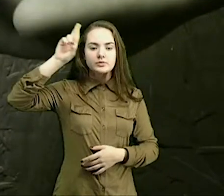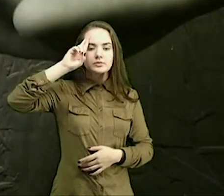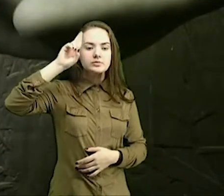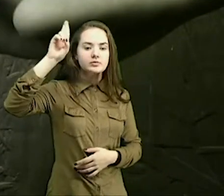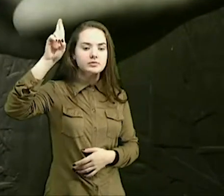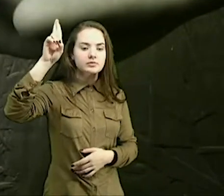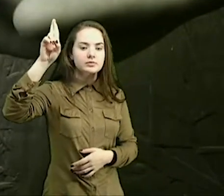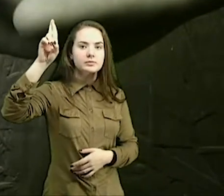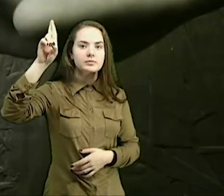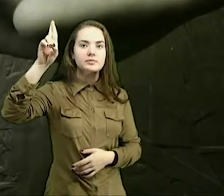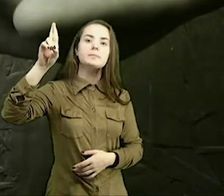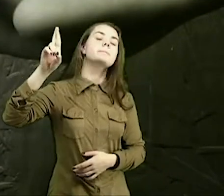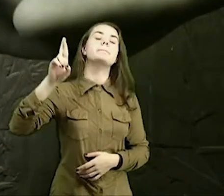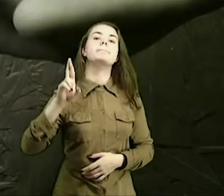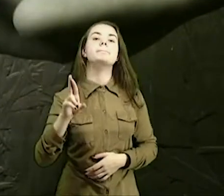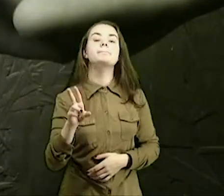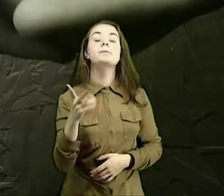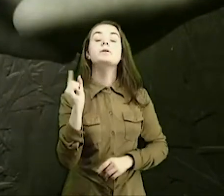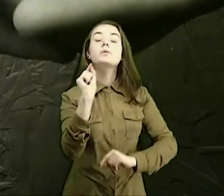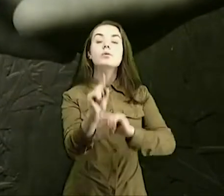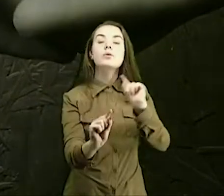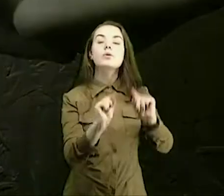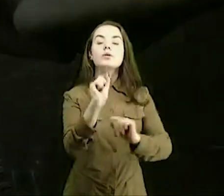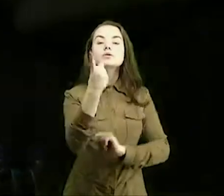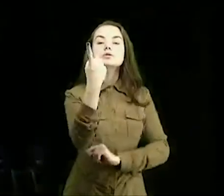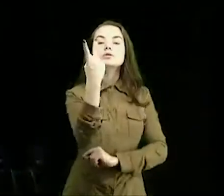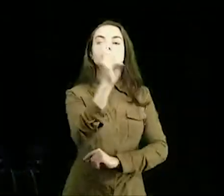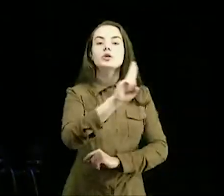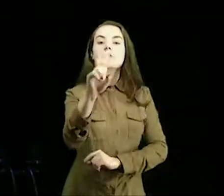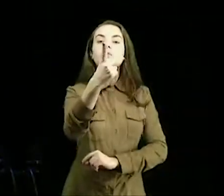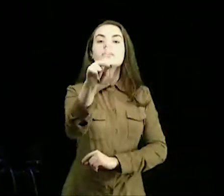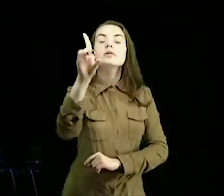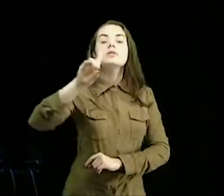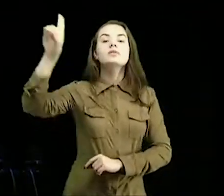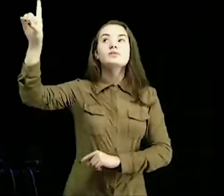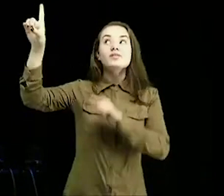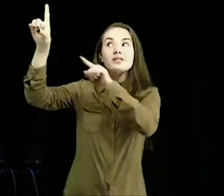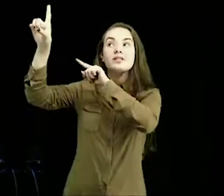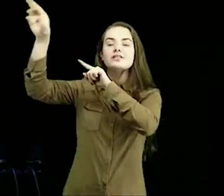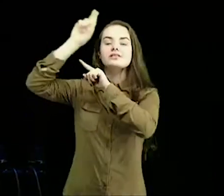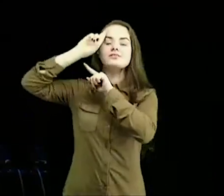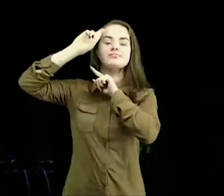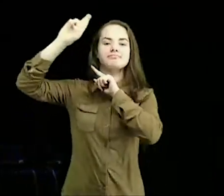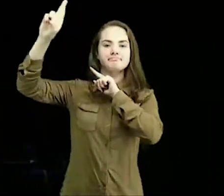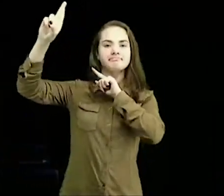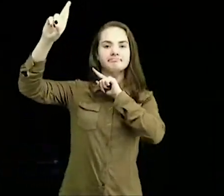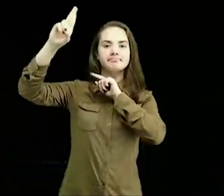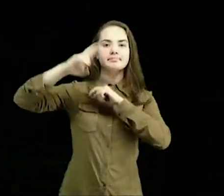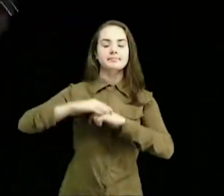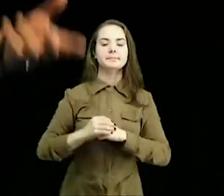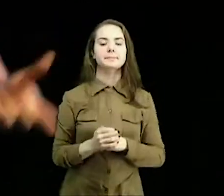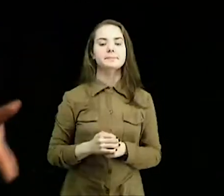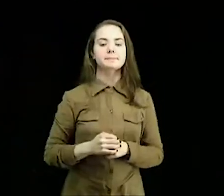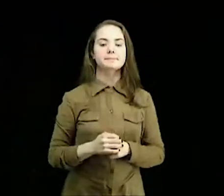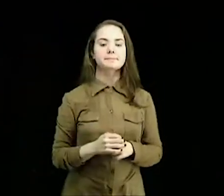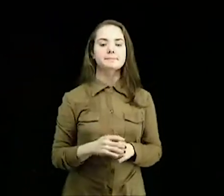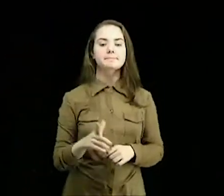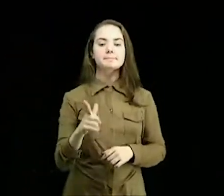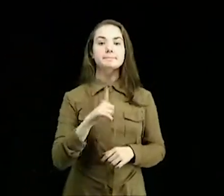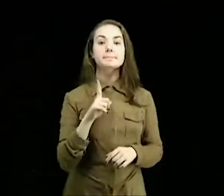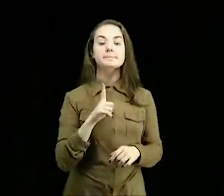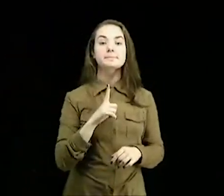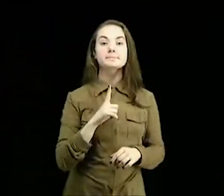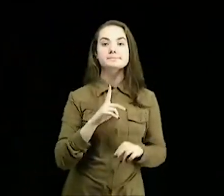do teu Deus? Diga, o Senhor. A tradução aqui é para Jeová ou Yahvé. Aí vai depender do hebraico que você